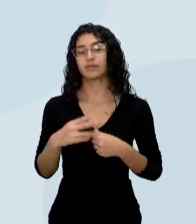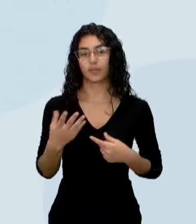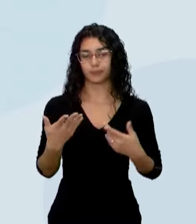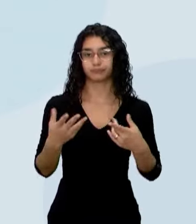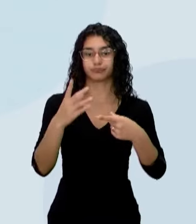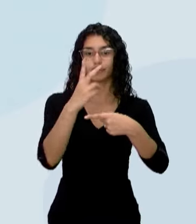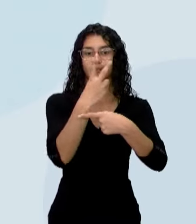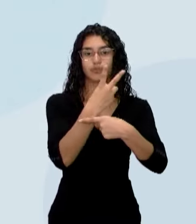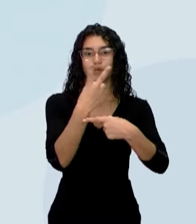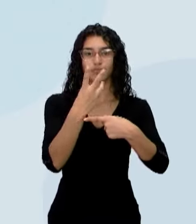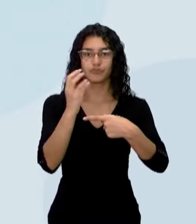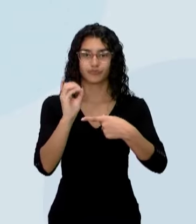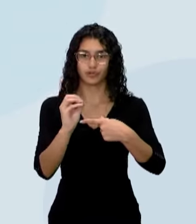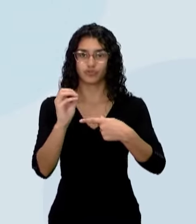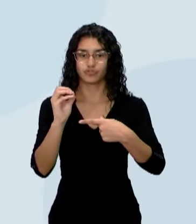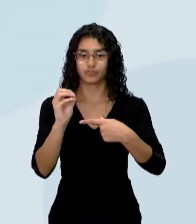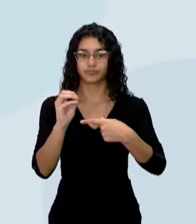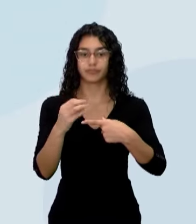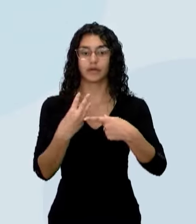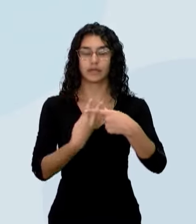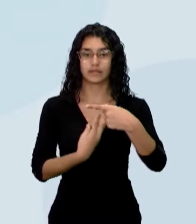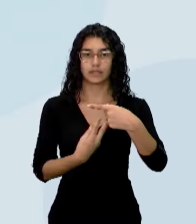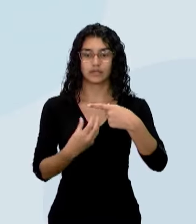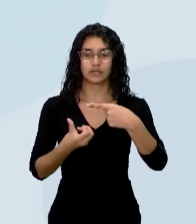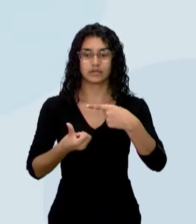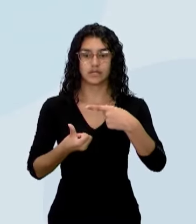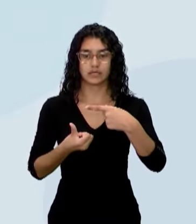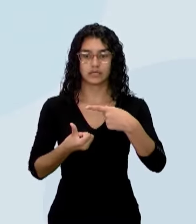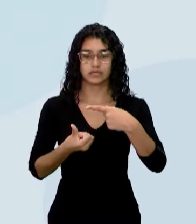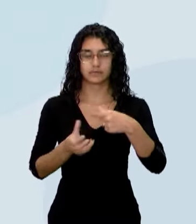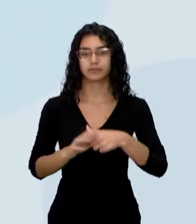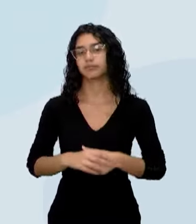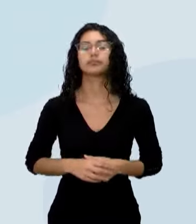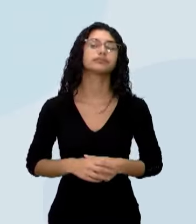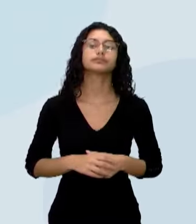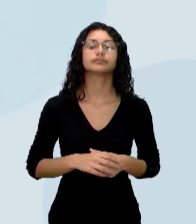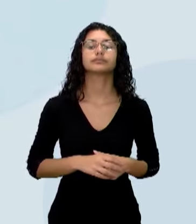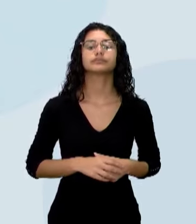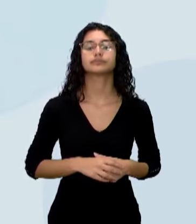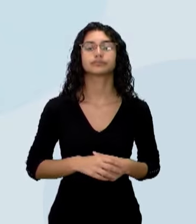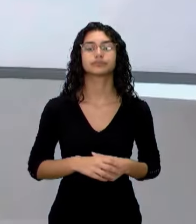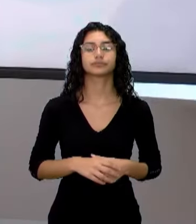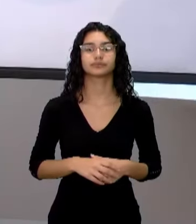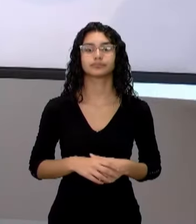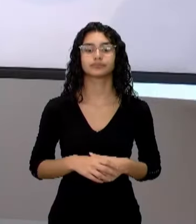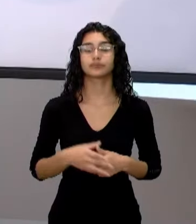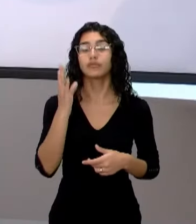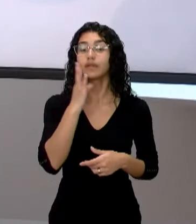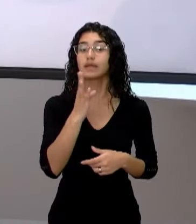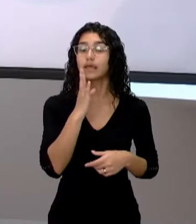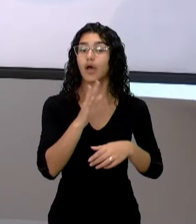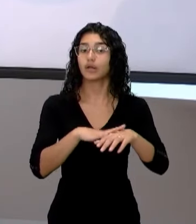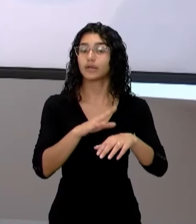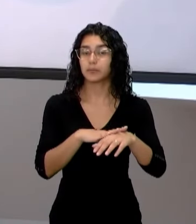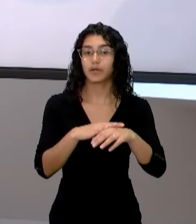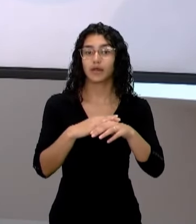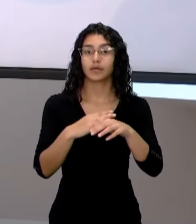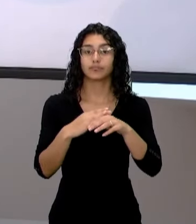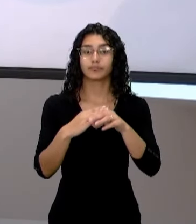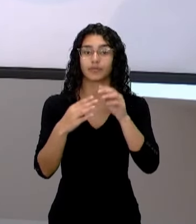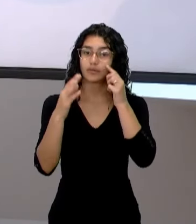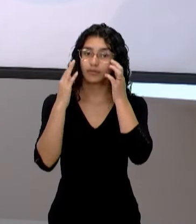220 carros em 36 dias. Exatamente, muito bem. Uma coisa que é legal a gente saber também, pessoal,